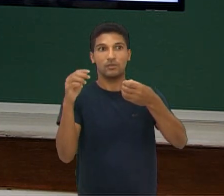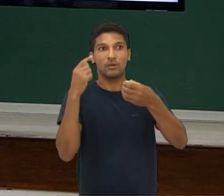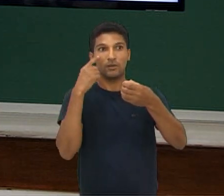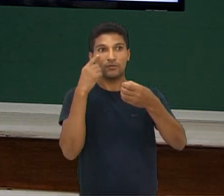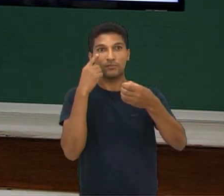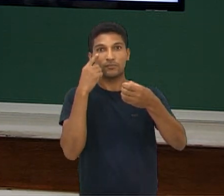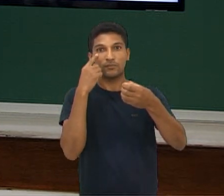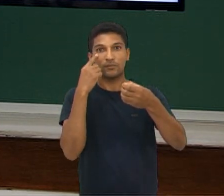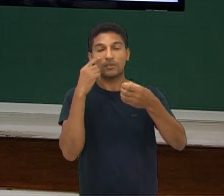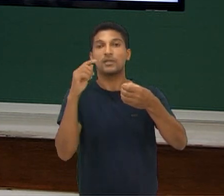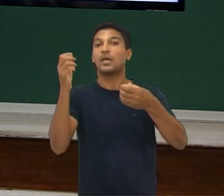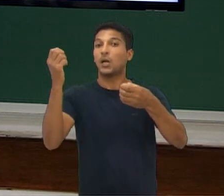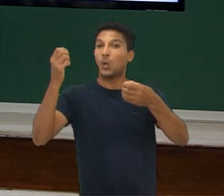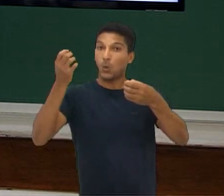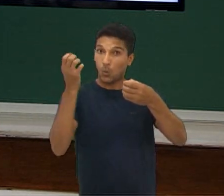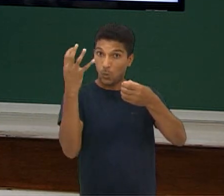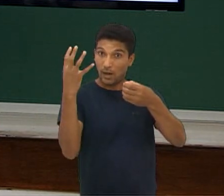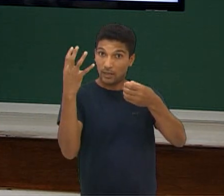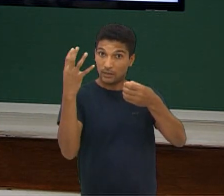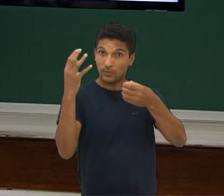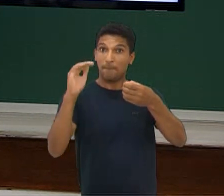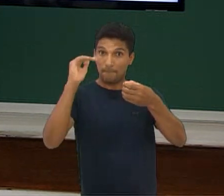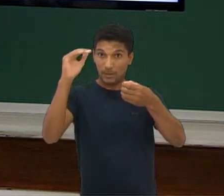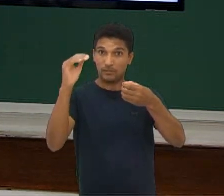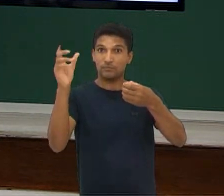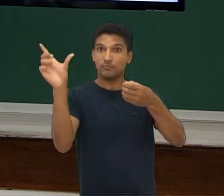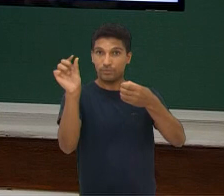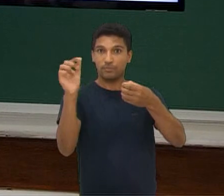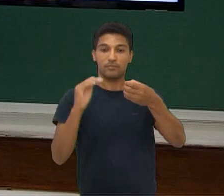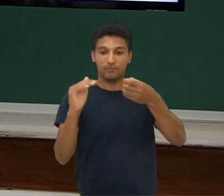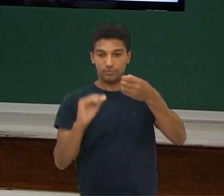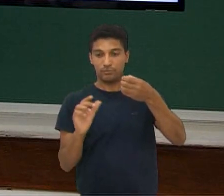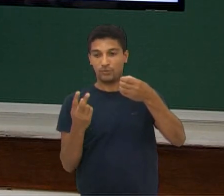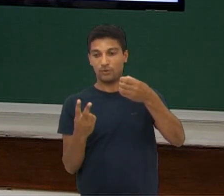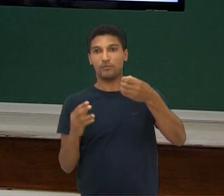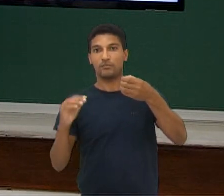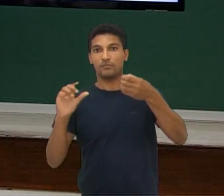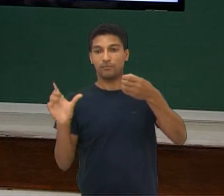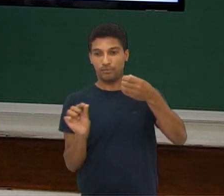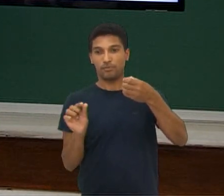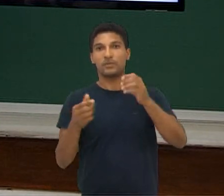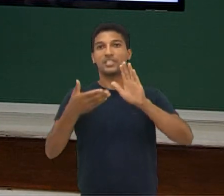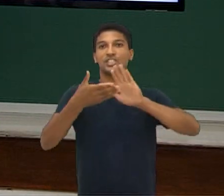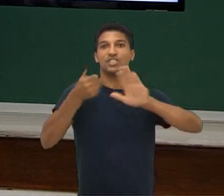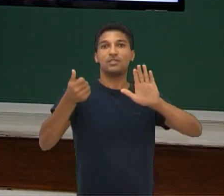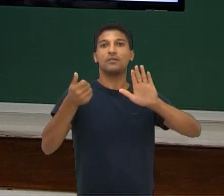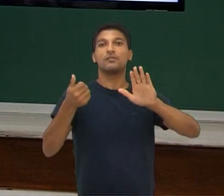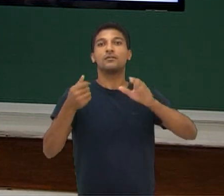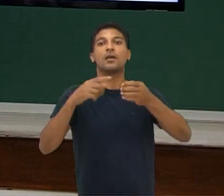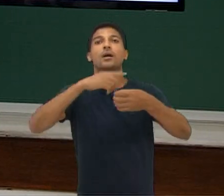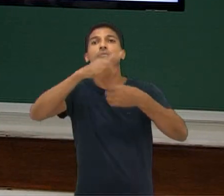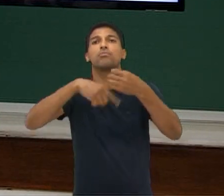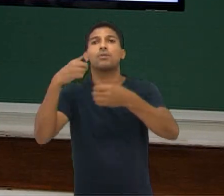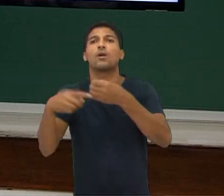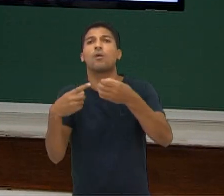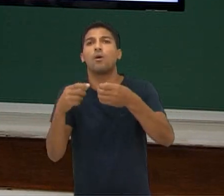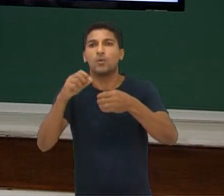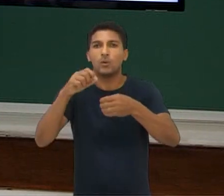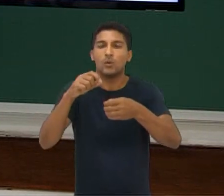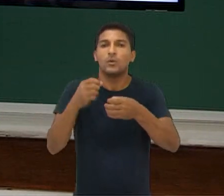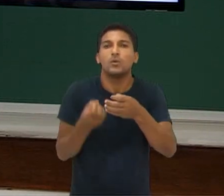diminui. Quatro unidades do número de massa. Qual é a partícula? Sim, qual é a partícula